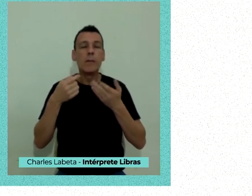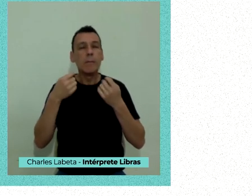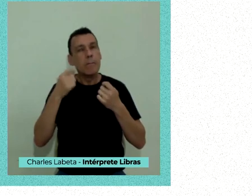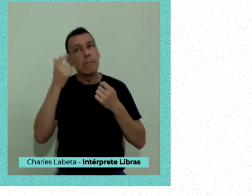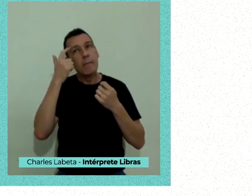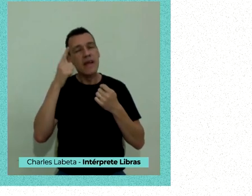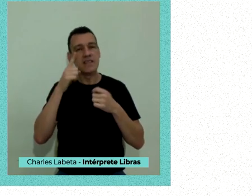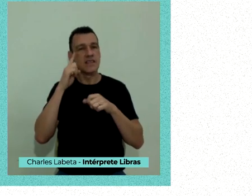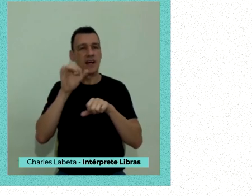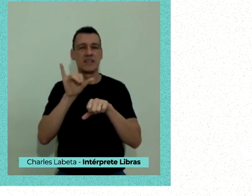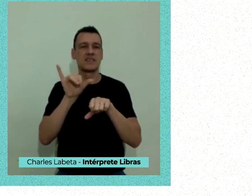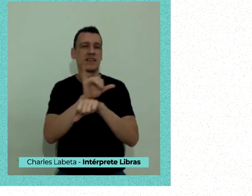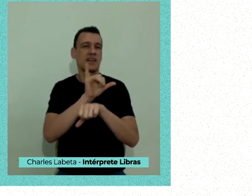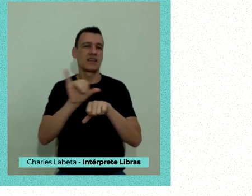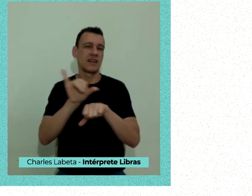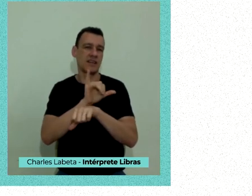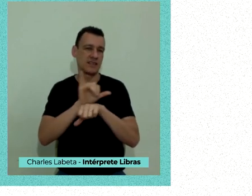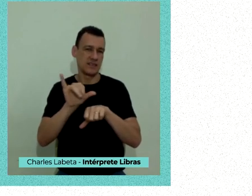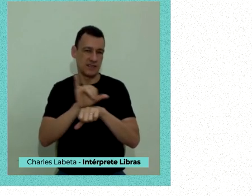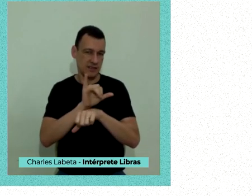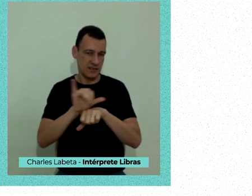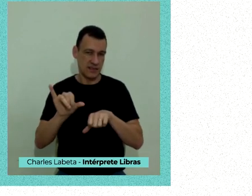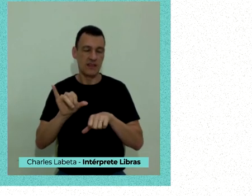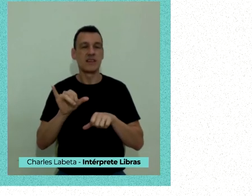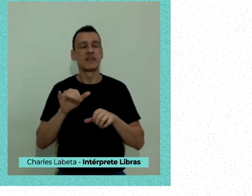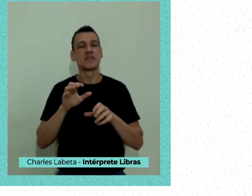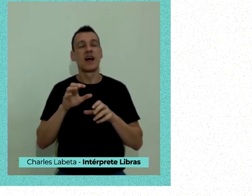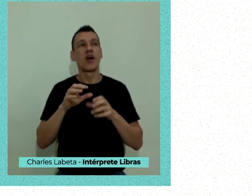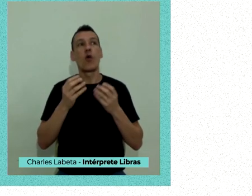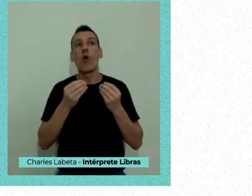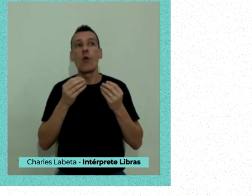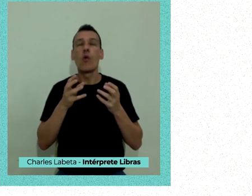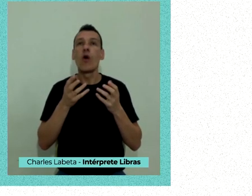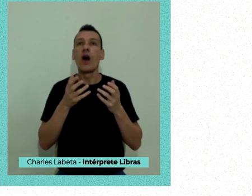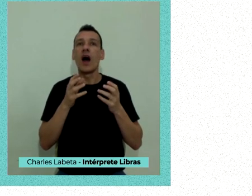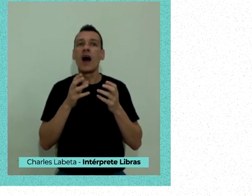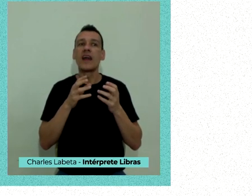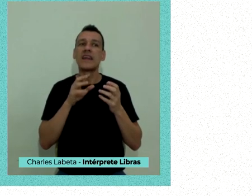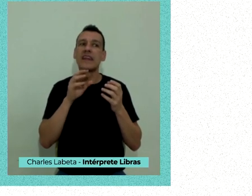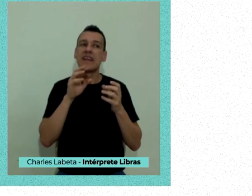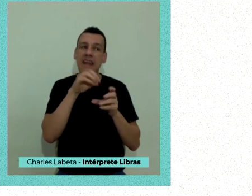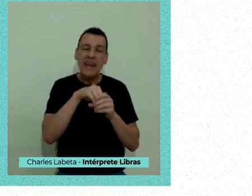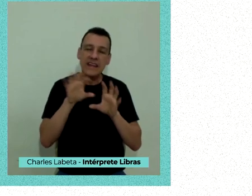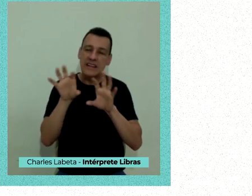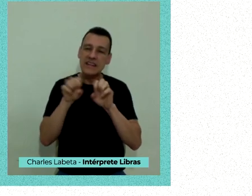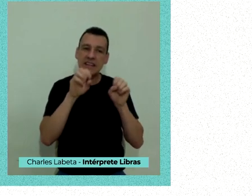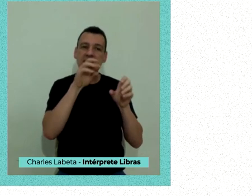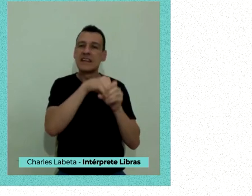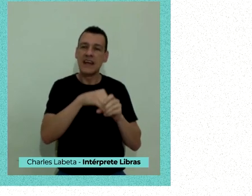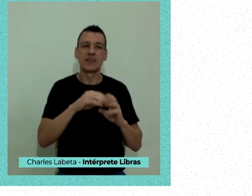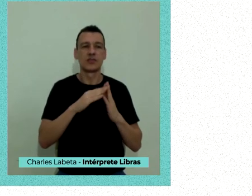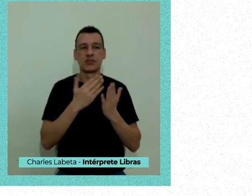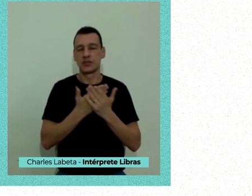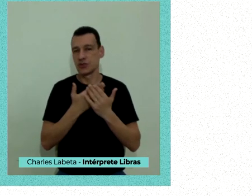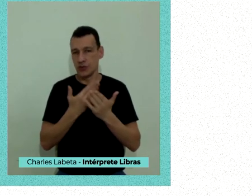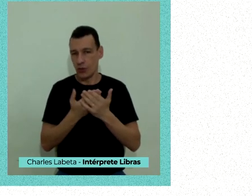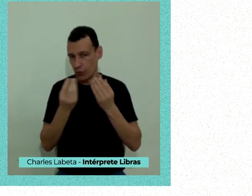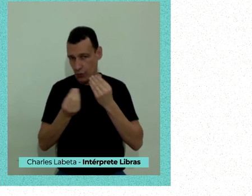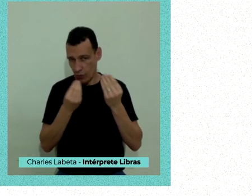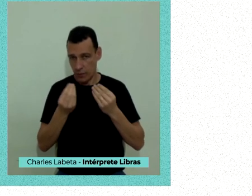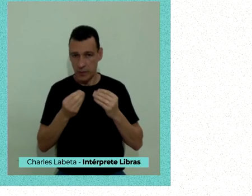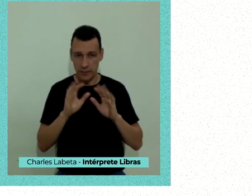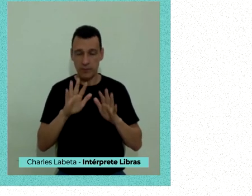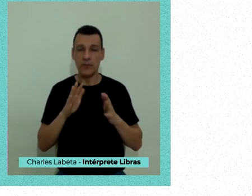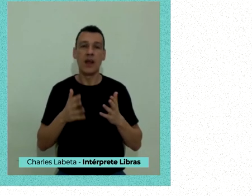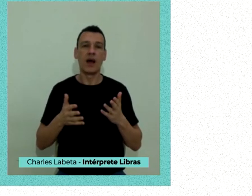de aplicá-los dentro das escolas. Né? Então, esse momento que de alguma forma nós estamos impossibilitados de